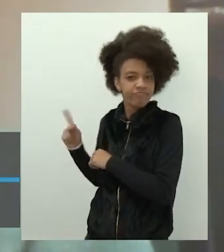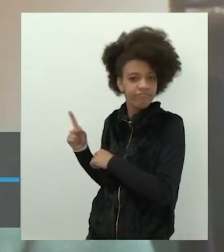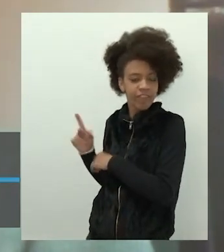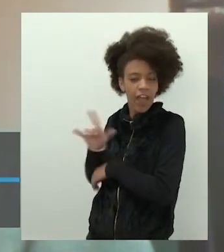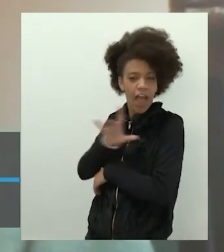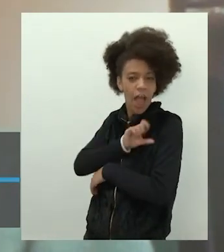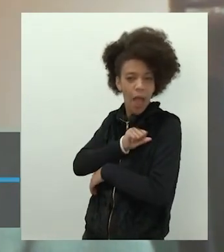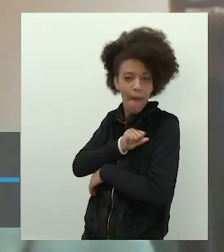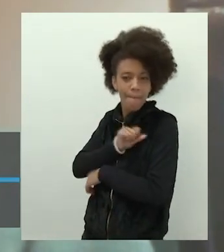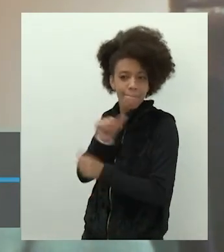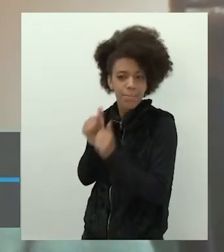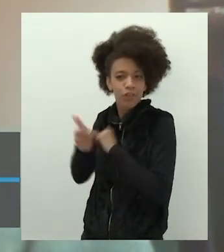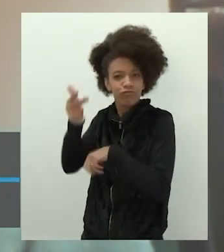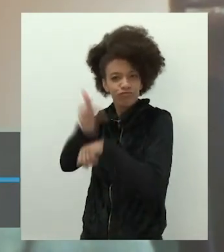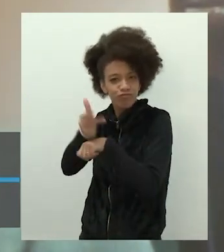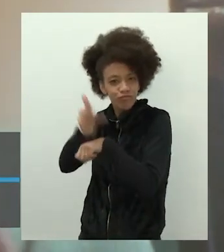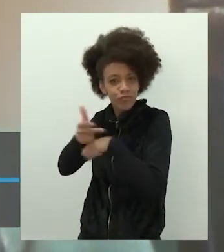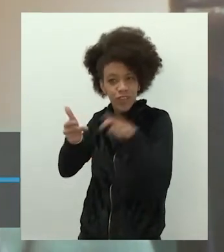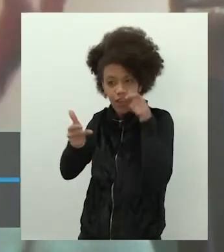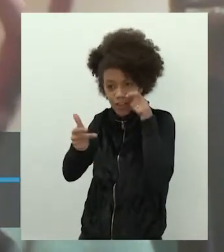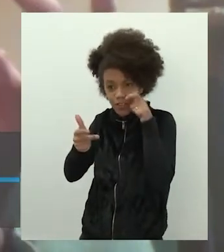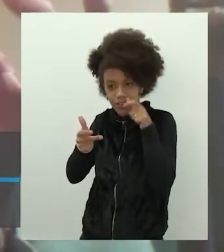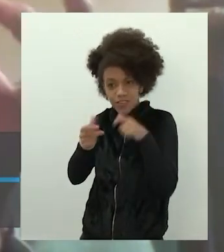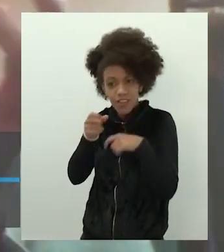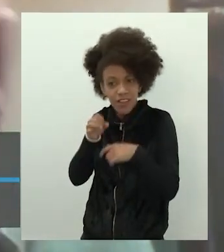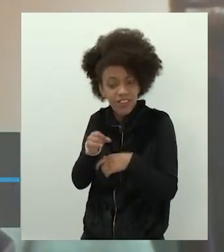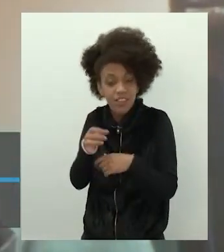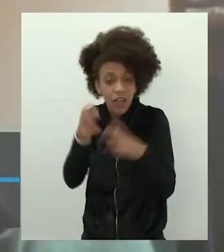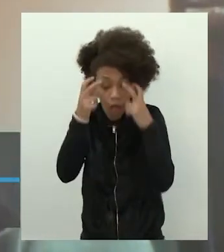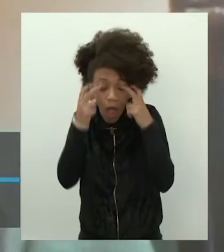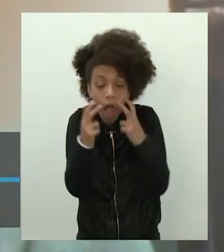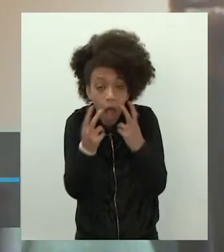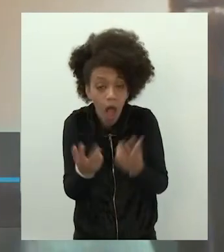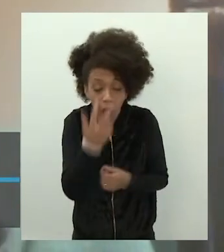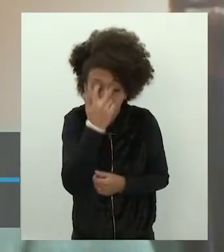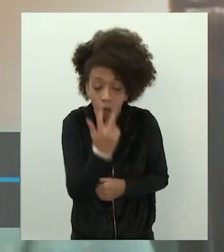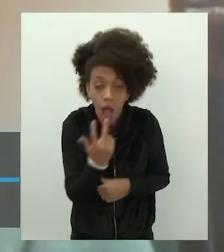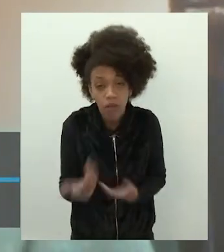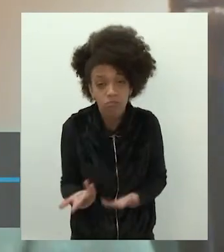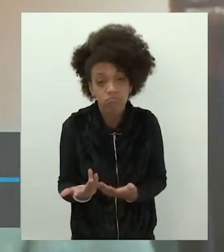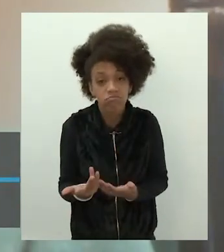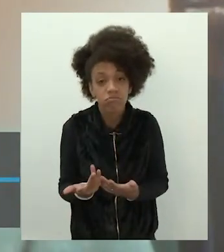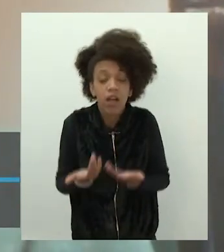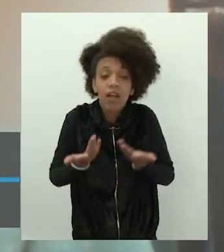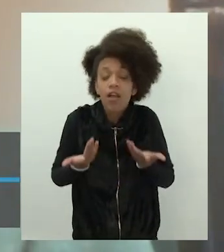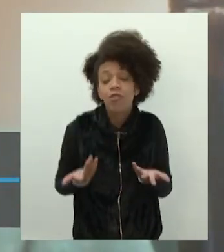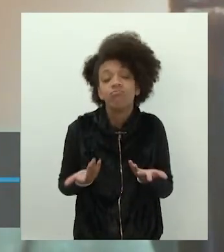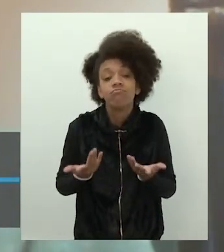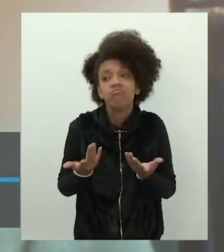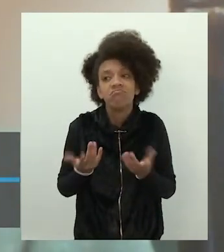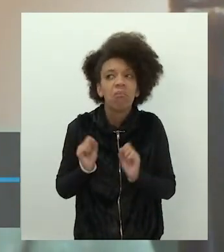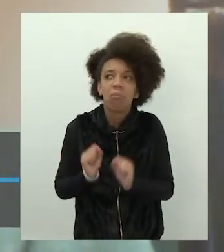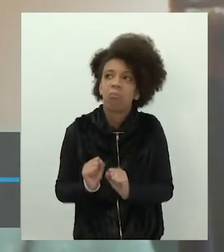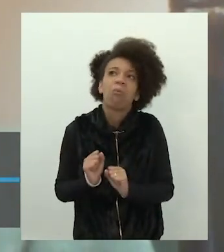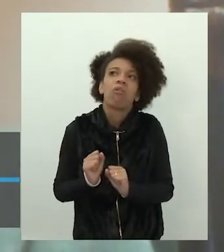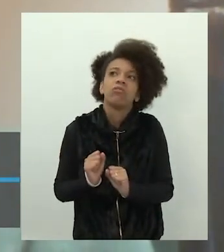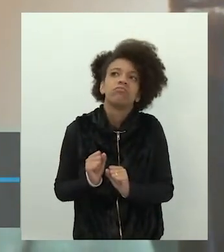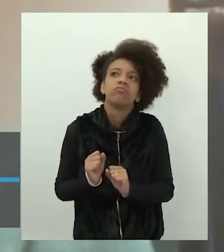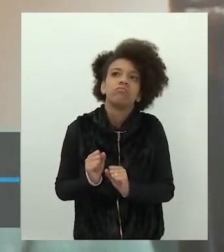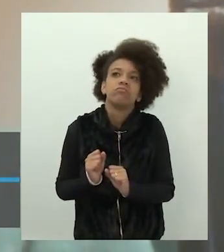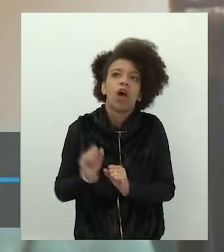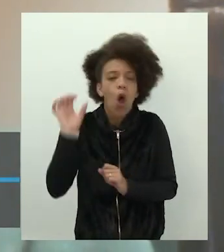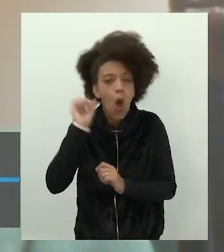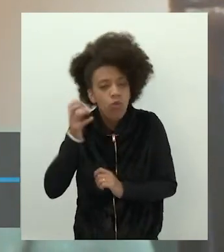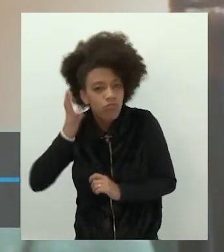adoro ouvir jogo de futebol, se eu não puder enxergar mais, eu posso vir a ouvir, eu ouço